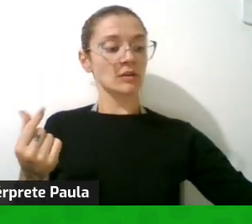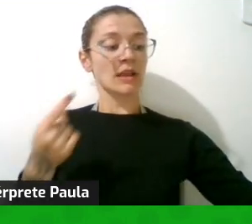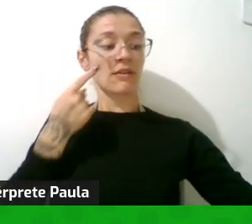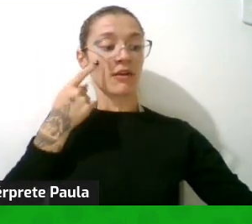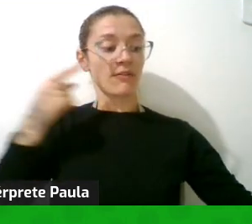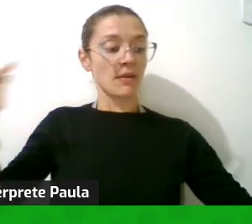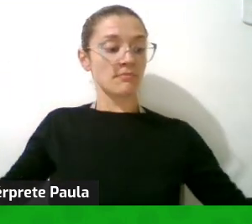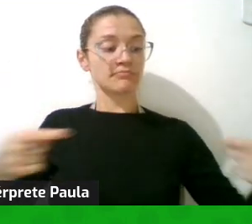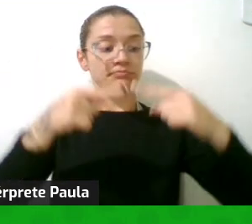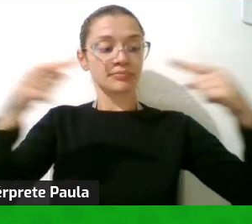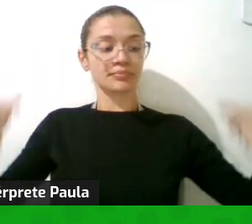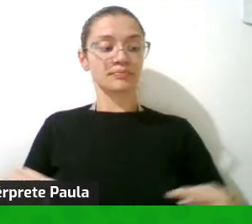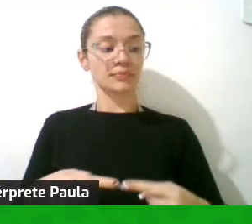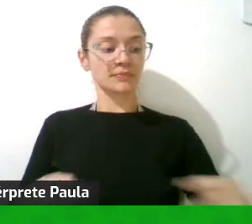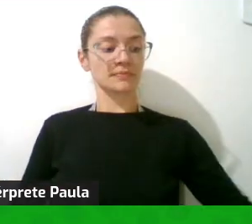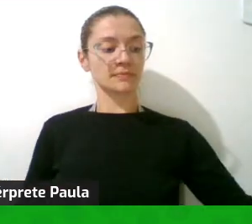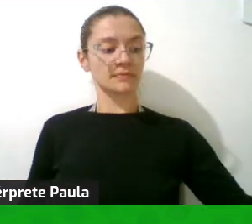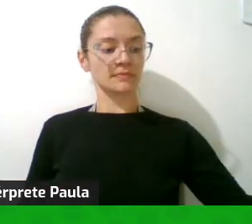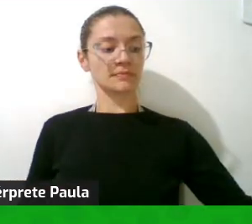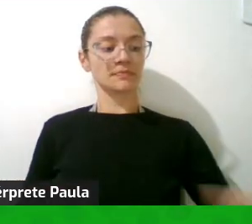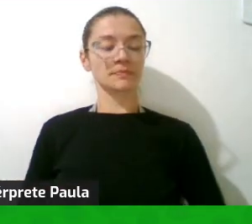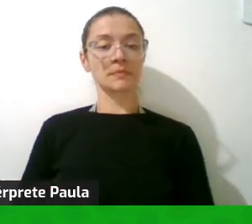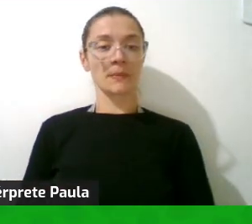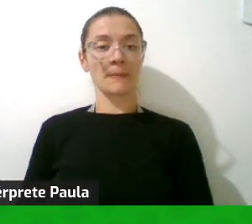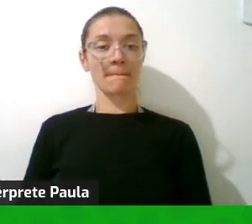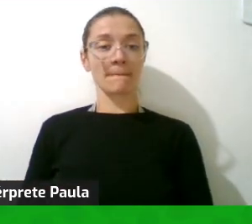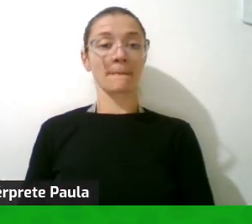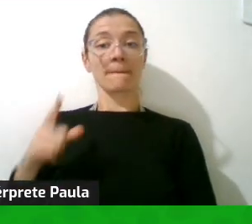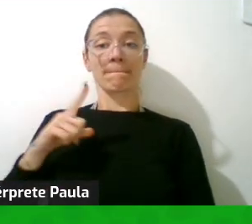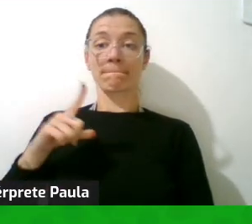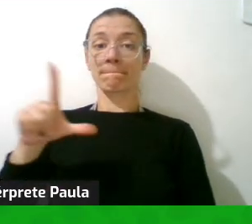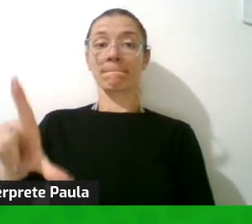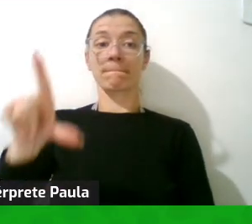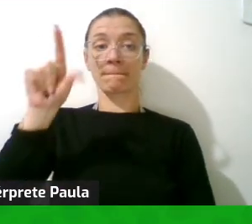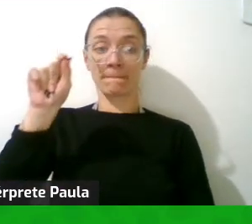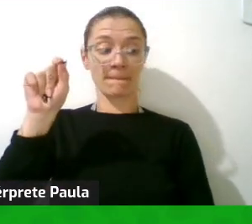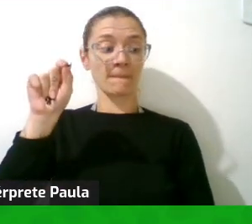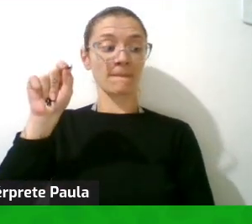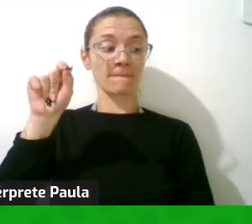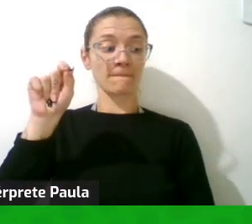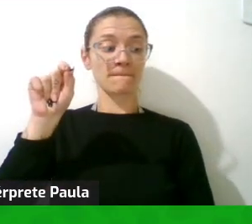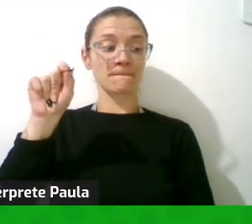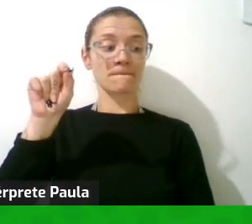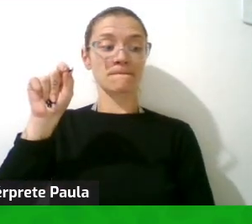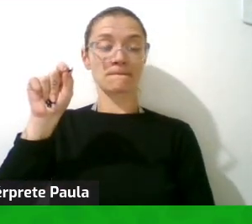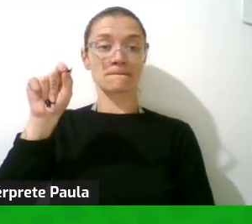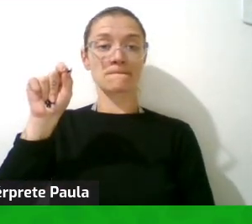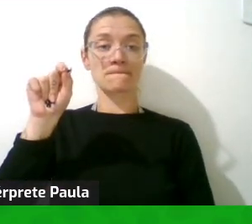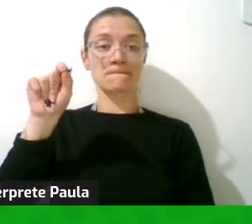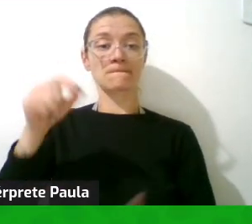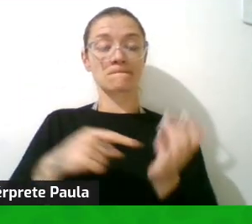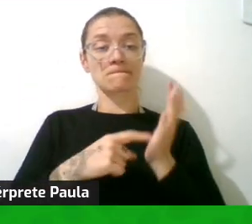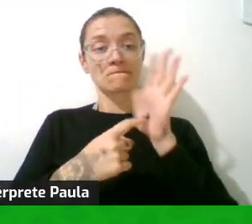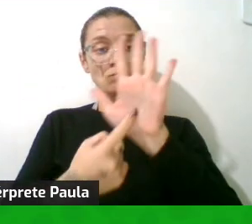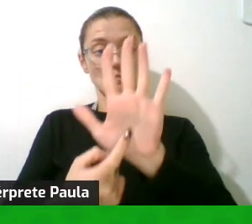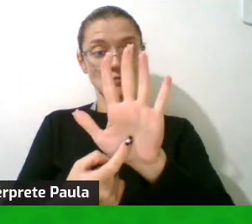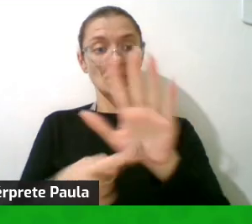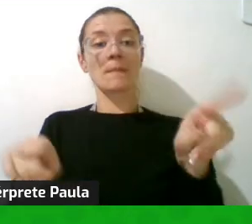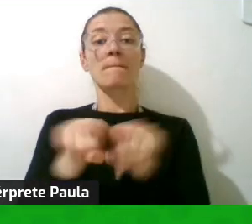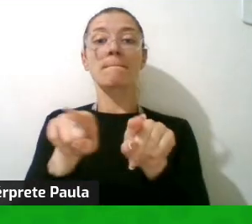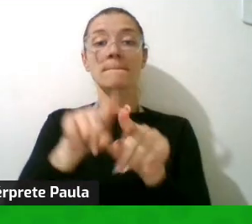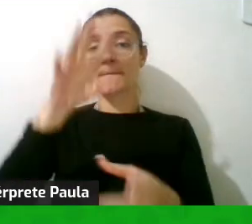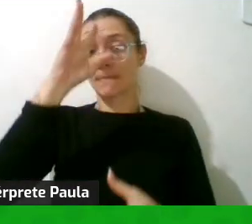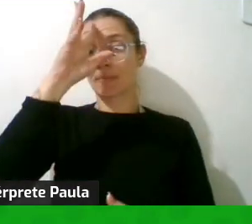e valores. Aí eu tenho ali, selecionar a célula que eu quero, as células que eu quero mostrar, e ele já vai